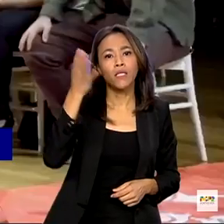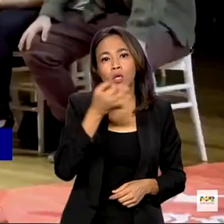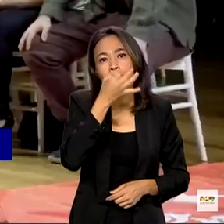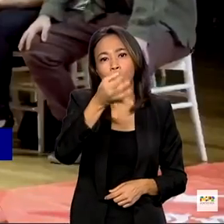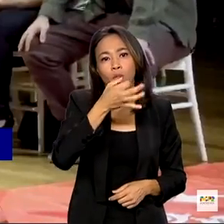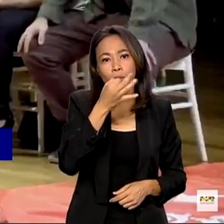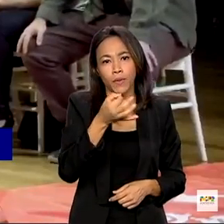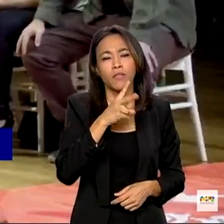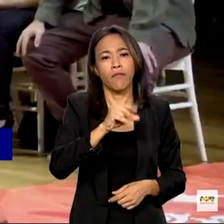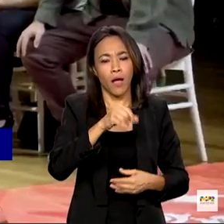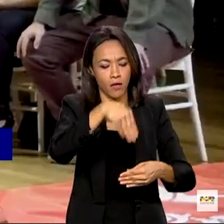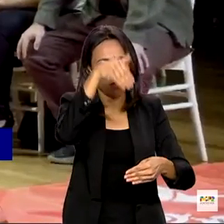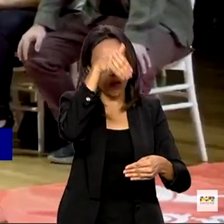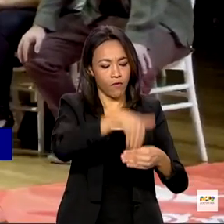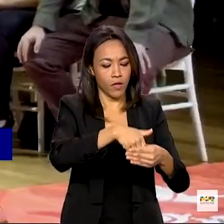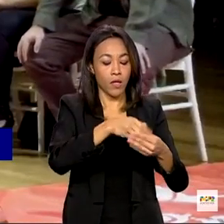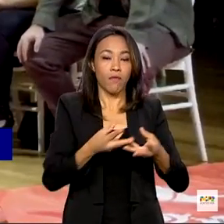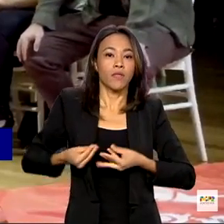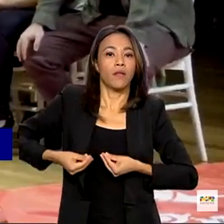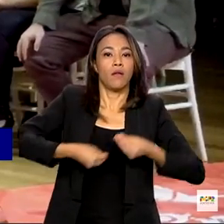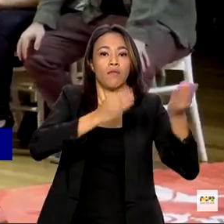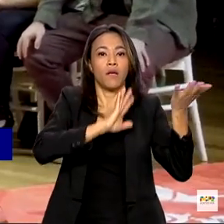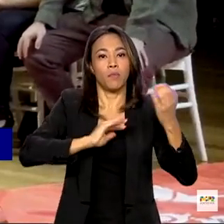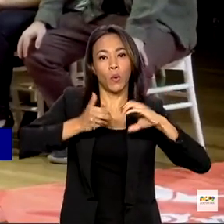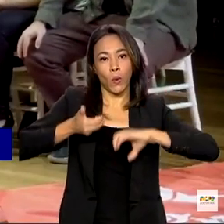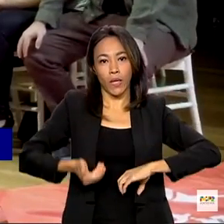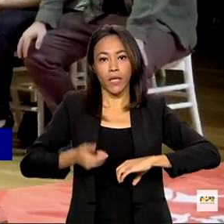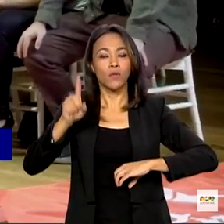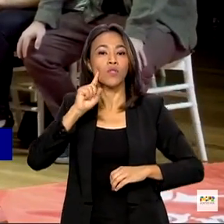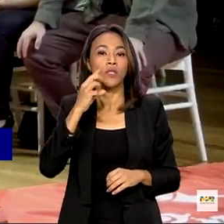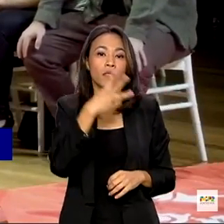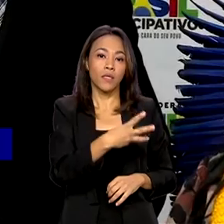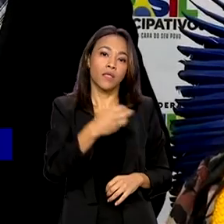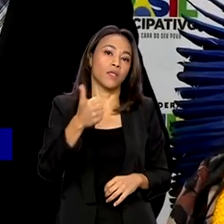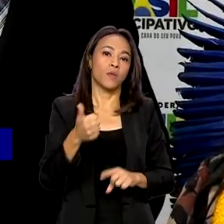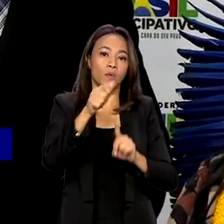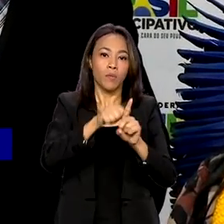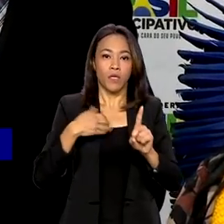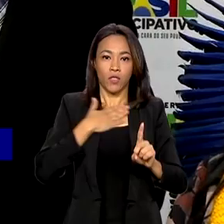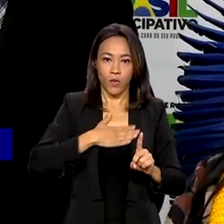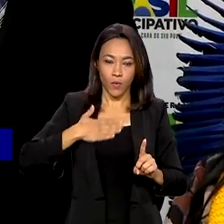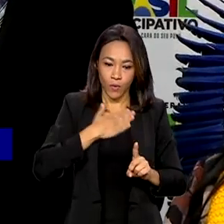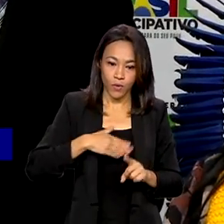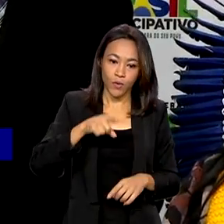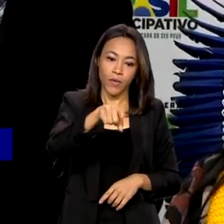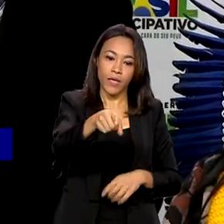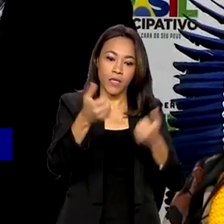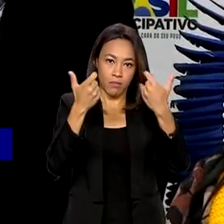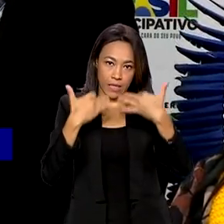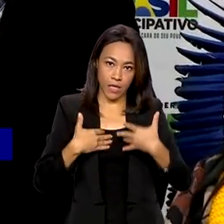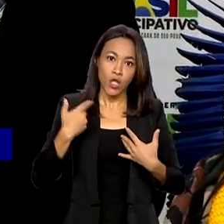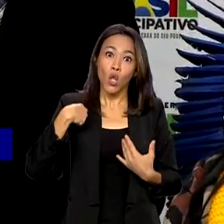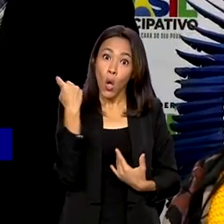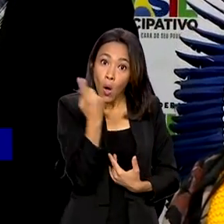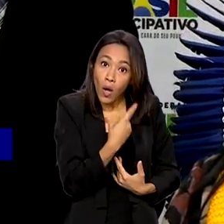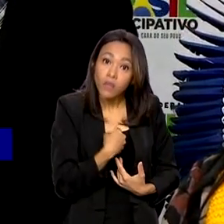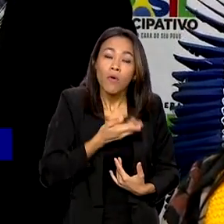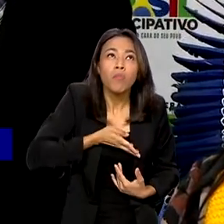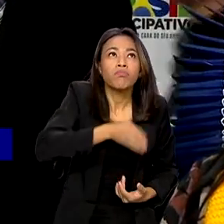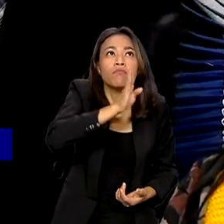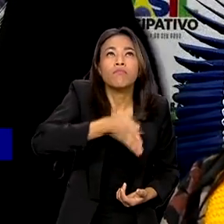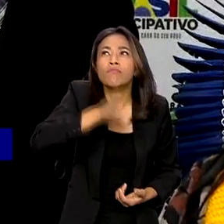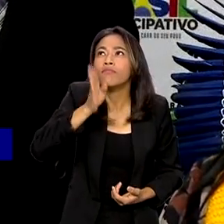votadas serão encaminhadas ao Congresso Nacional em 31 de agosto. Nós fomos em todos os estados da federação